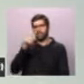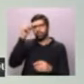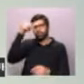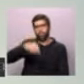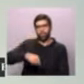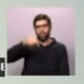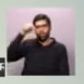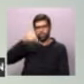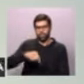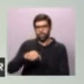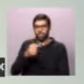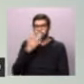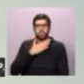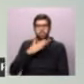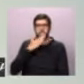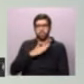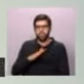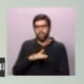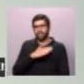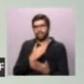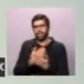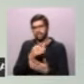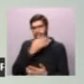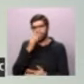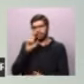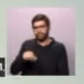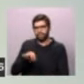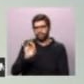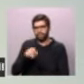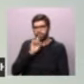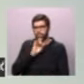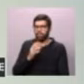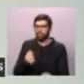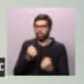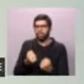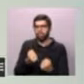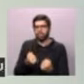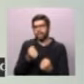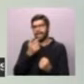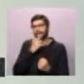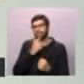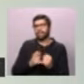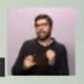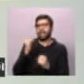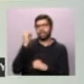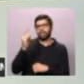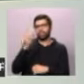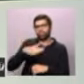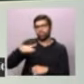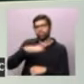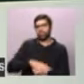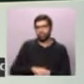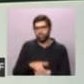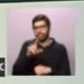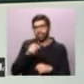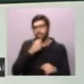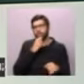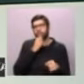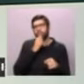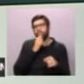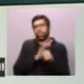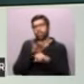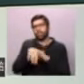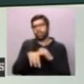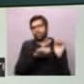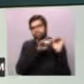norte, fraco a moderado, até final da manhã poderá soprar com mais intensidade nas terras altas. A ondulação em toda a faixa costeira ocidental será